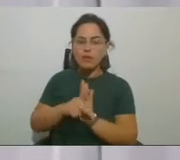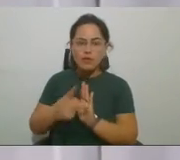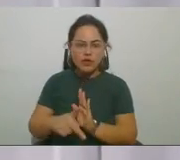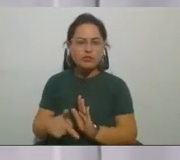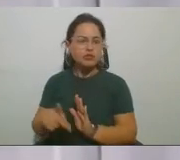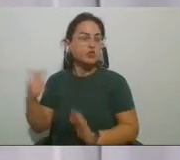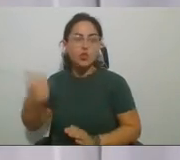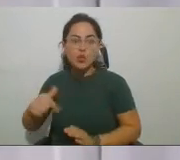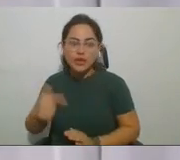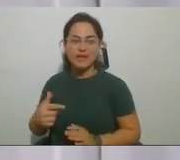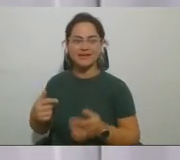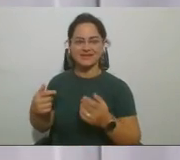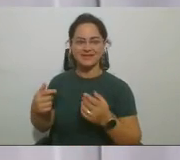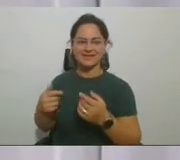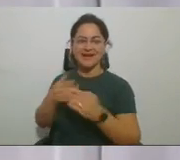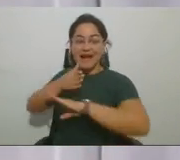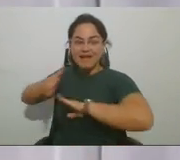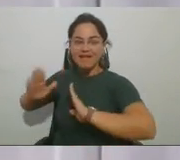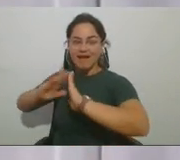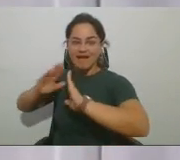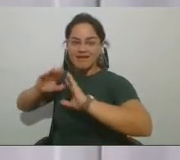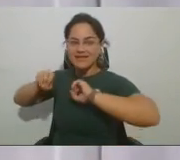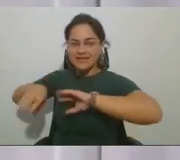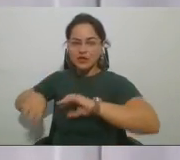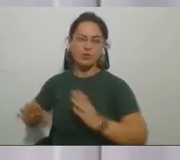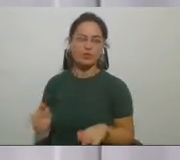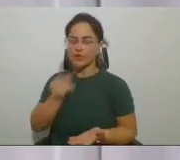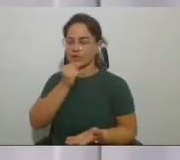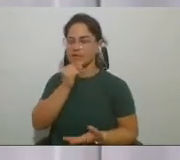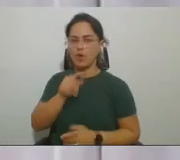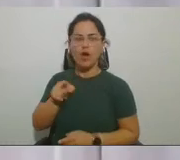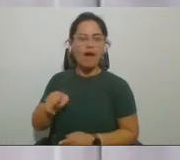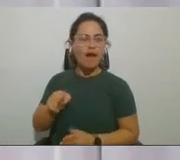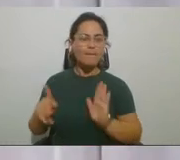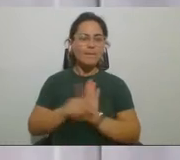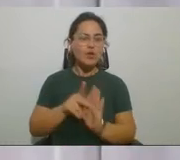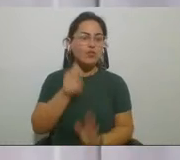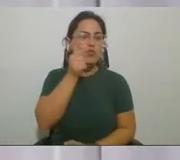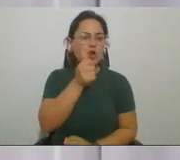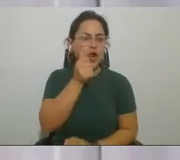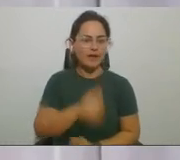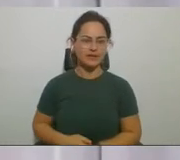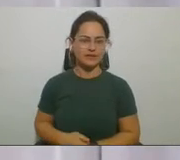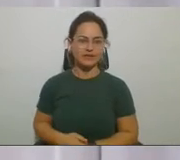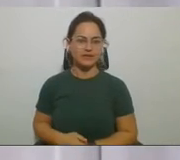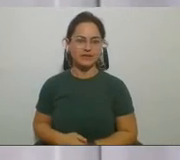são meninos, e não ensine a dizer que só podem se desenvolver como meninos.